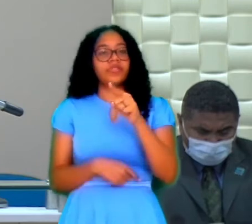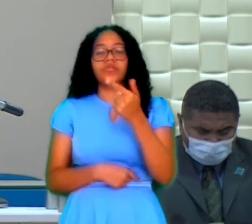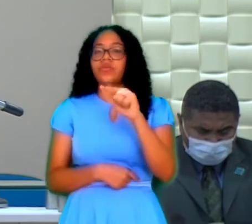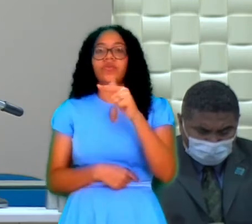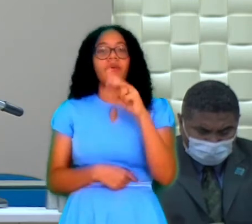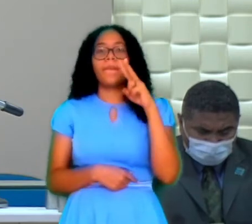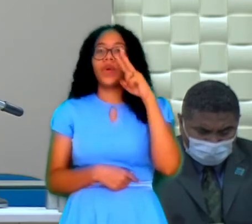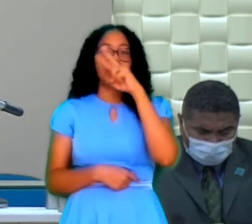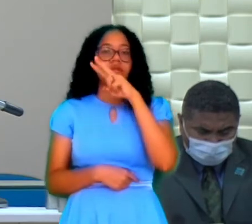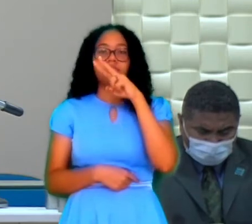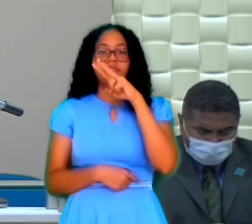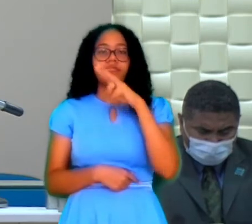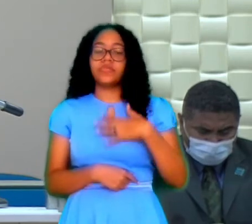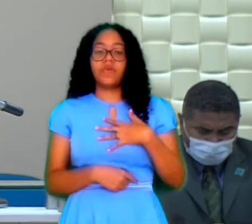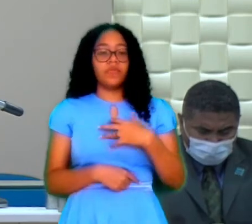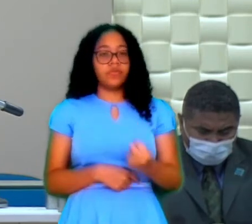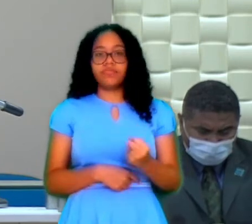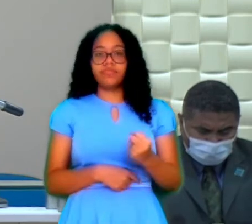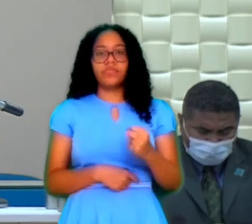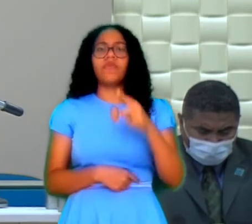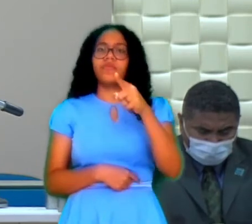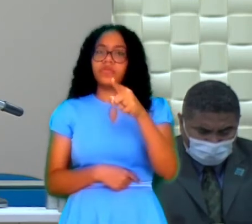E aí,